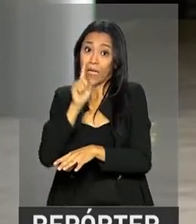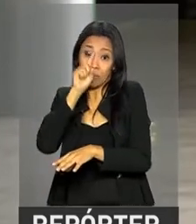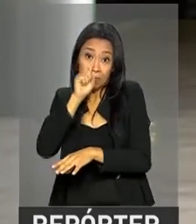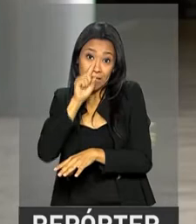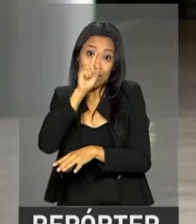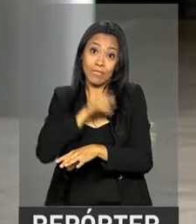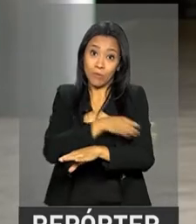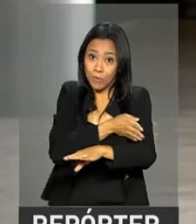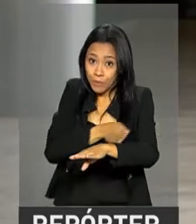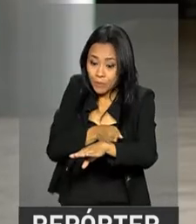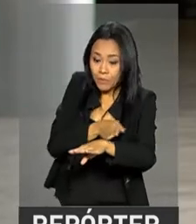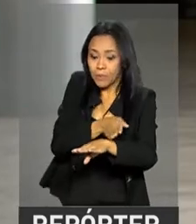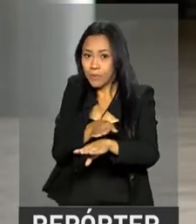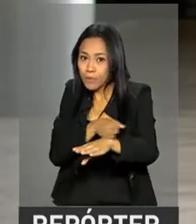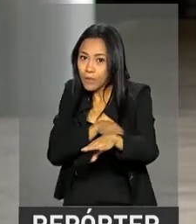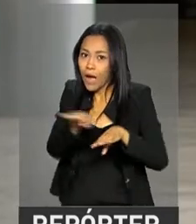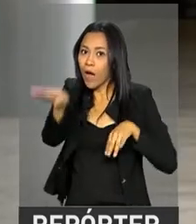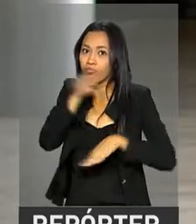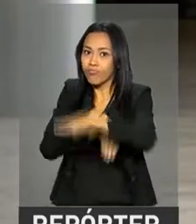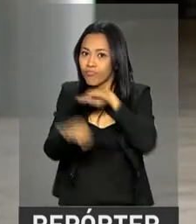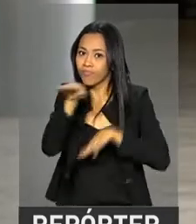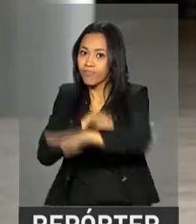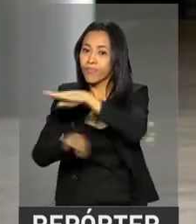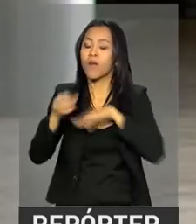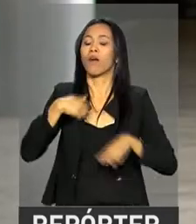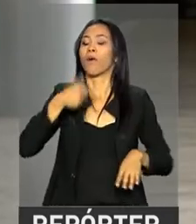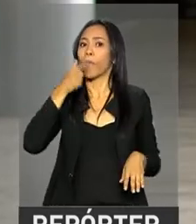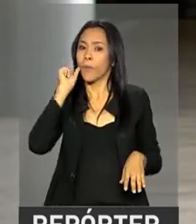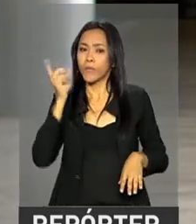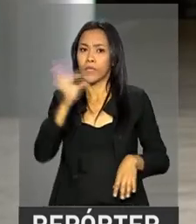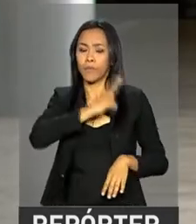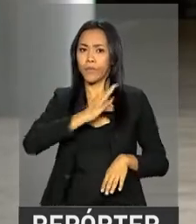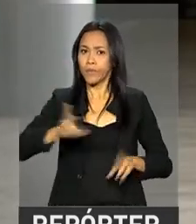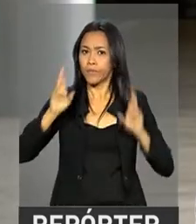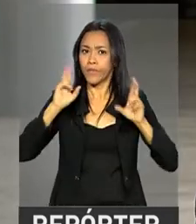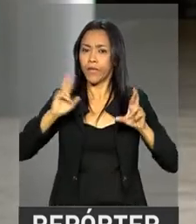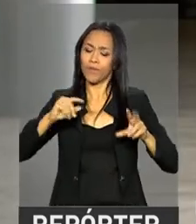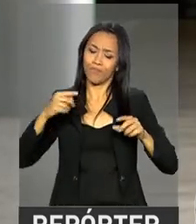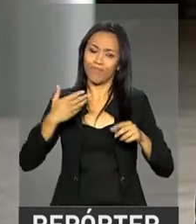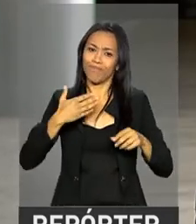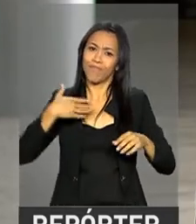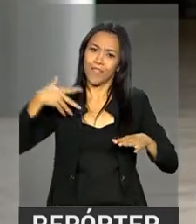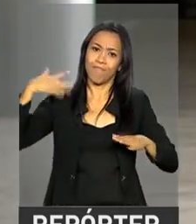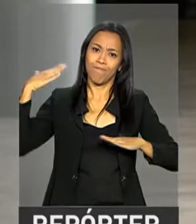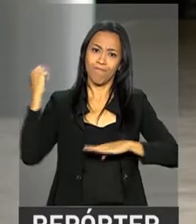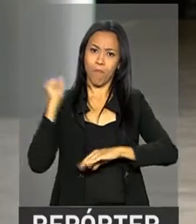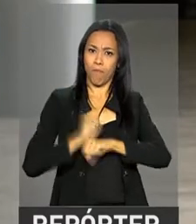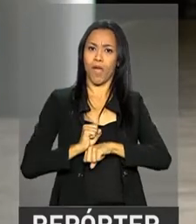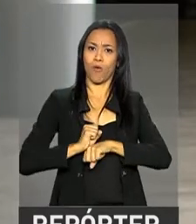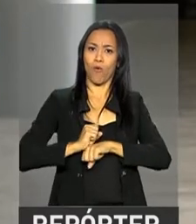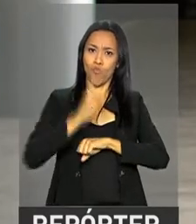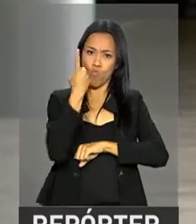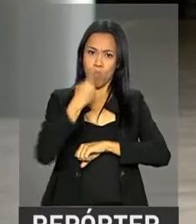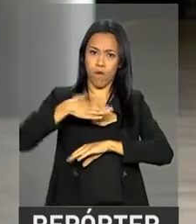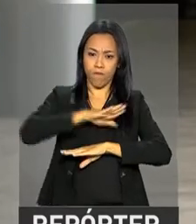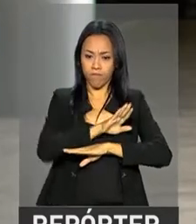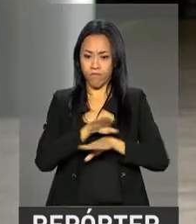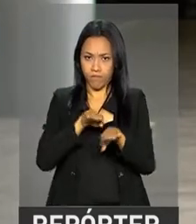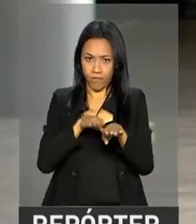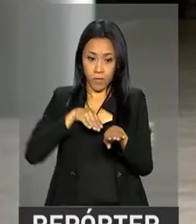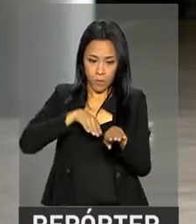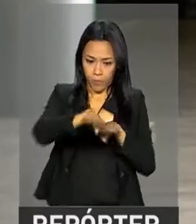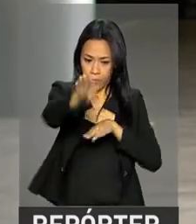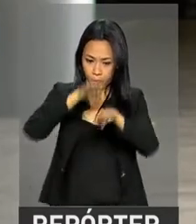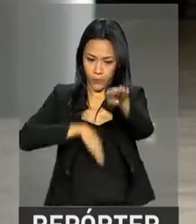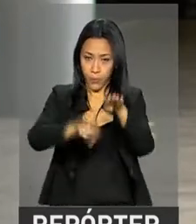os riscos ontem a polícia rodoviária federal chegou a fechar e interditar uma faixa da rodovia é que tá região de